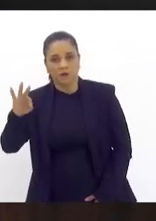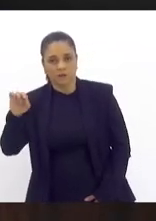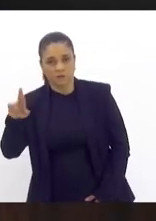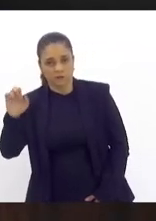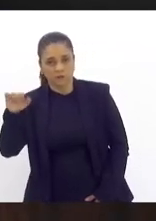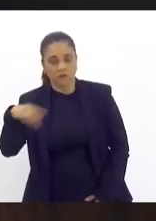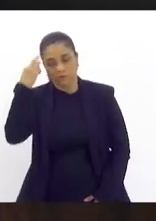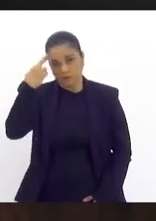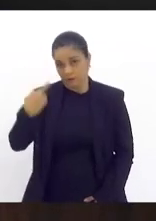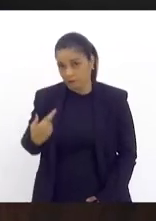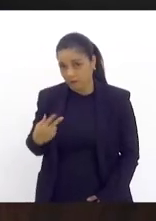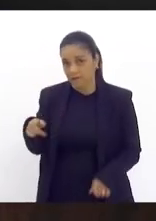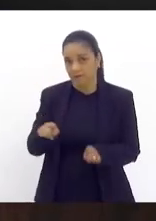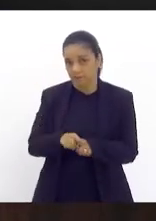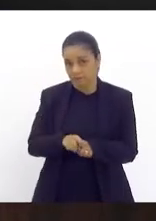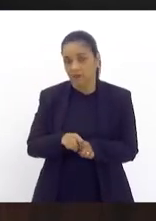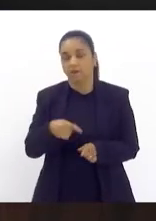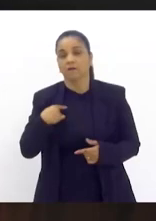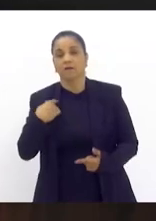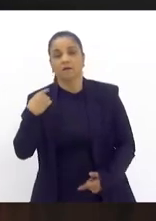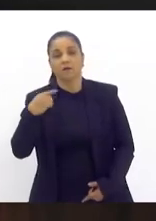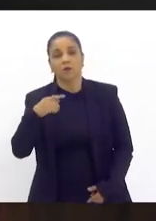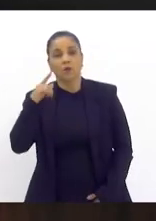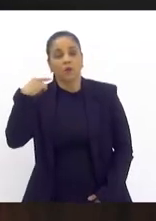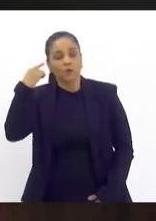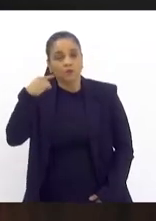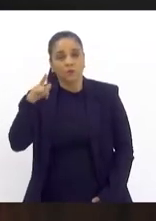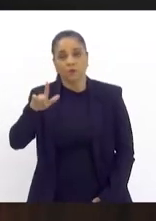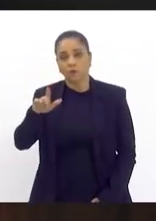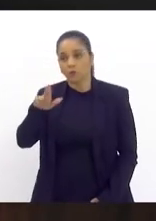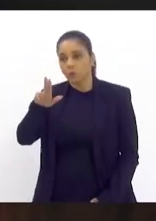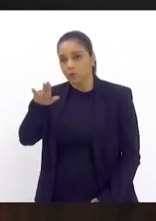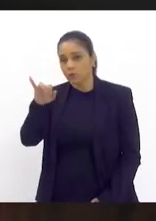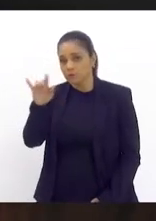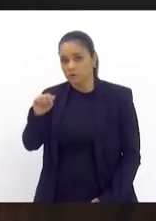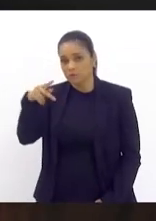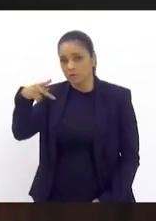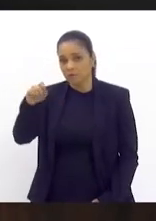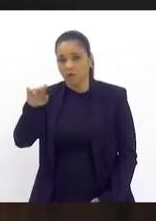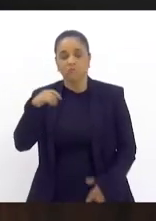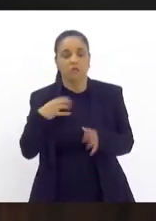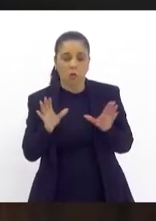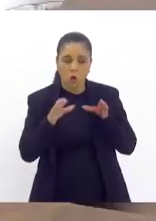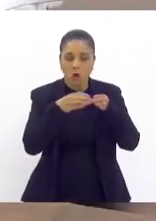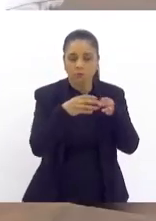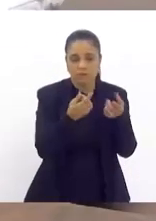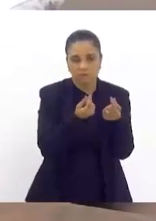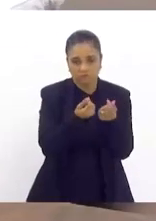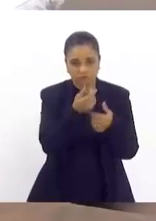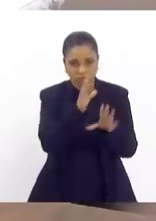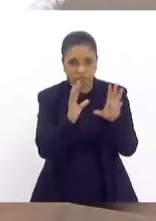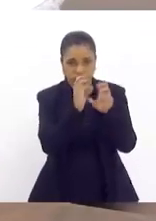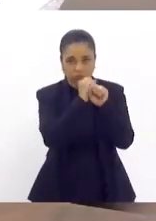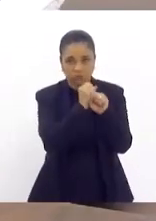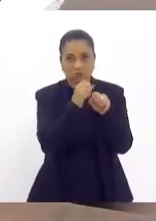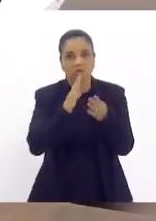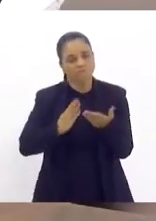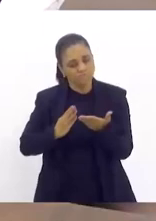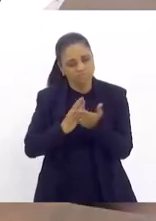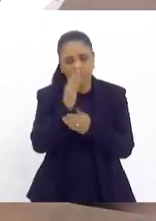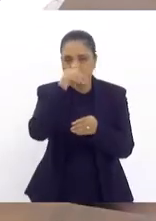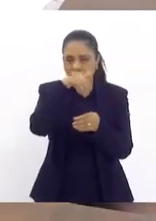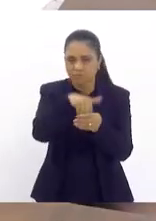Souza, deputado Luiz Paulo. Senhora presidente, pela Comissão de Orçamento,